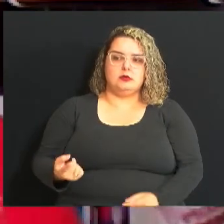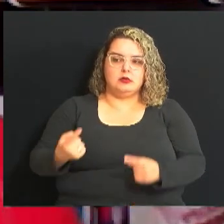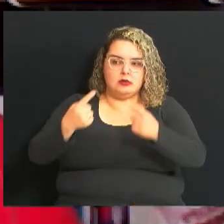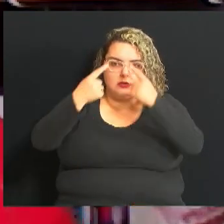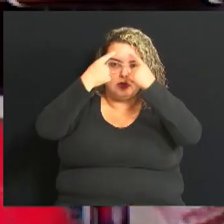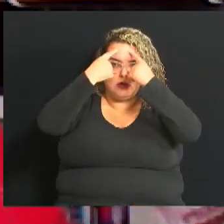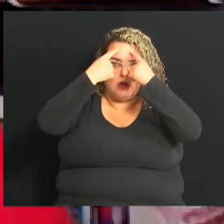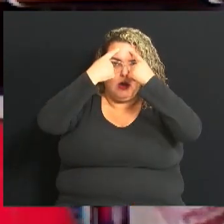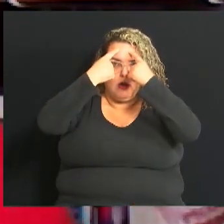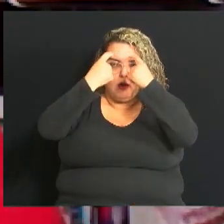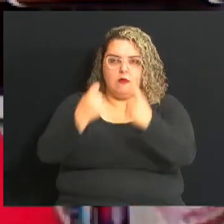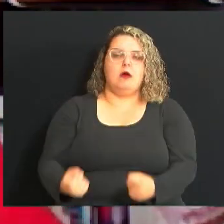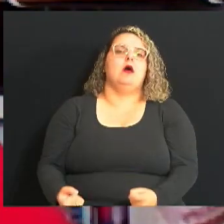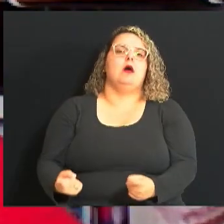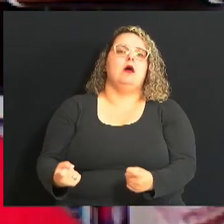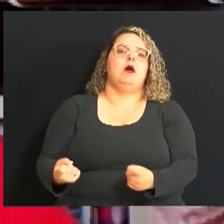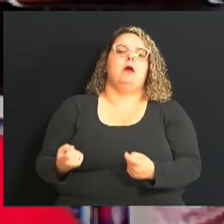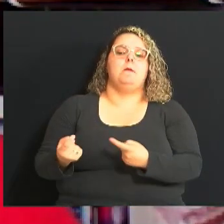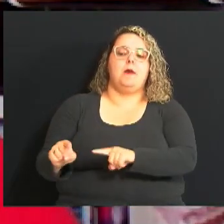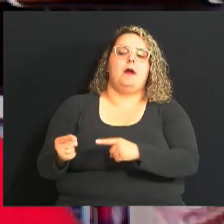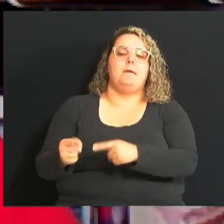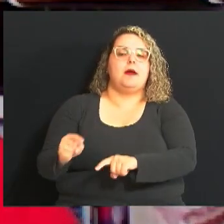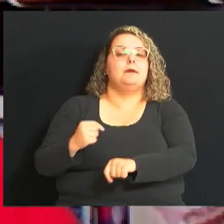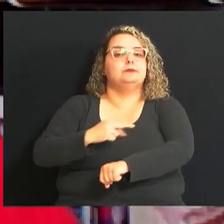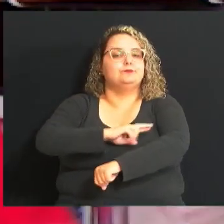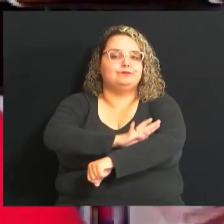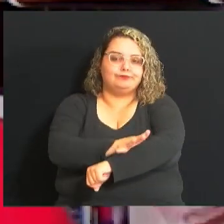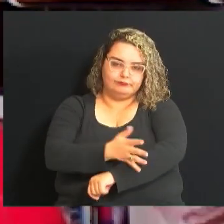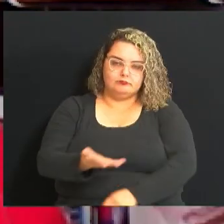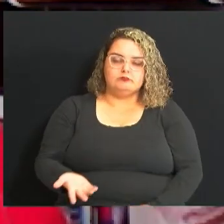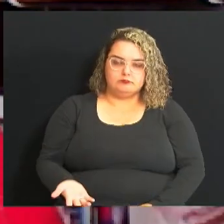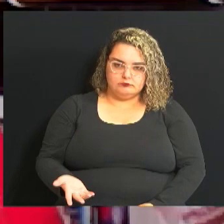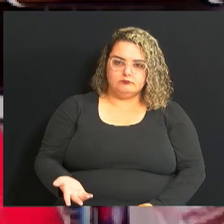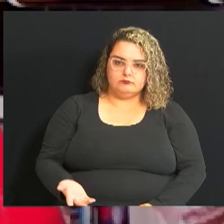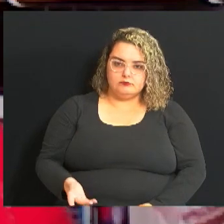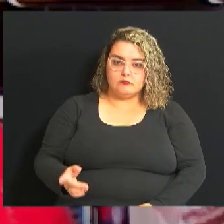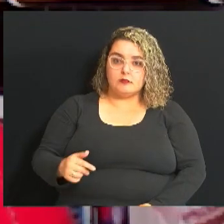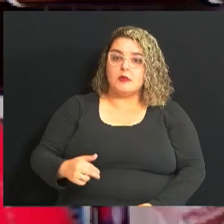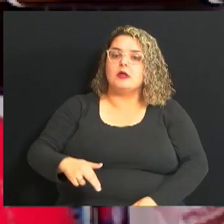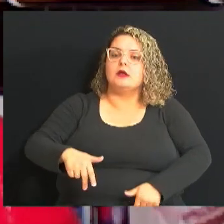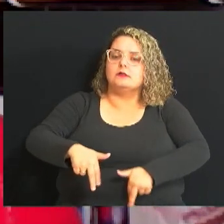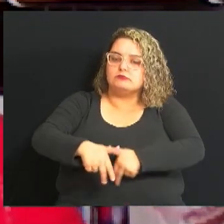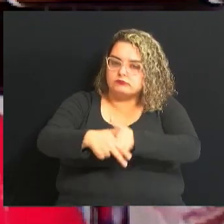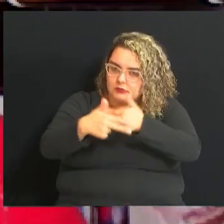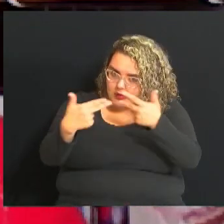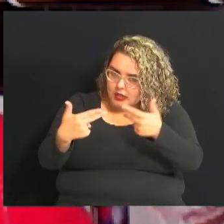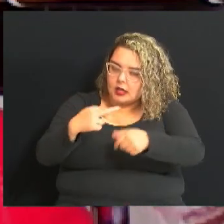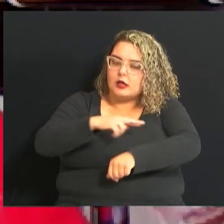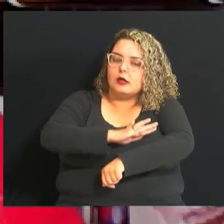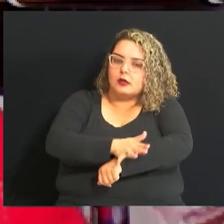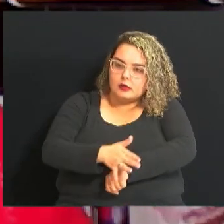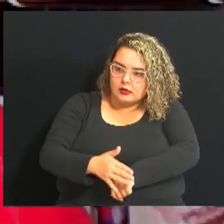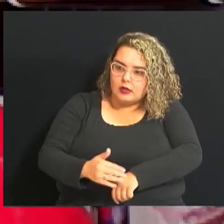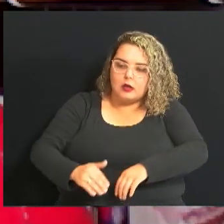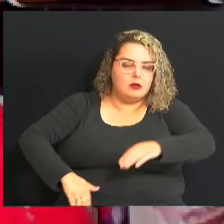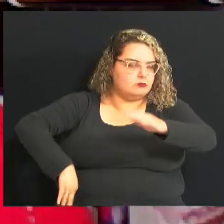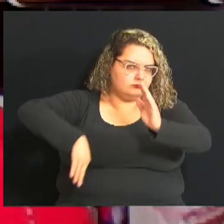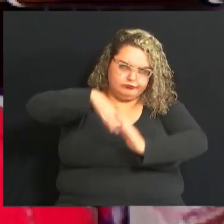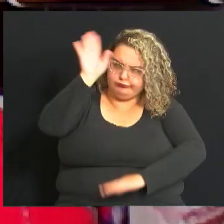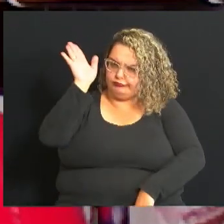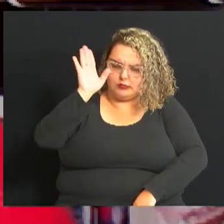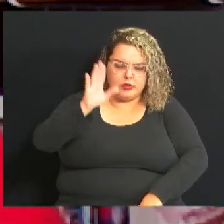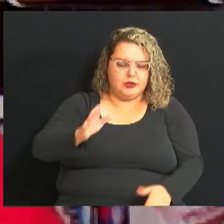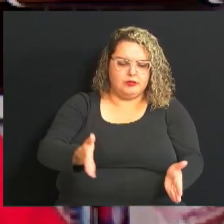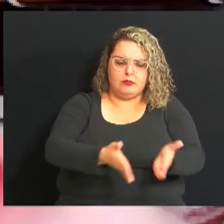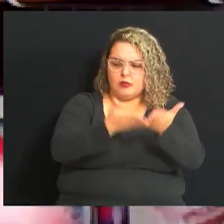violentamente atacados. Então, a questão racial, ela ultrapassa, sim, ser pobre ou ser rico. E ela é muito